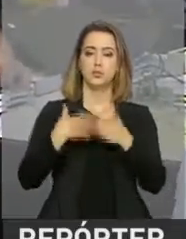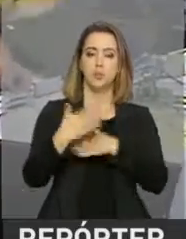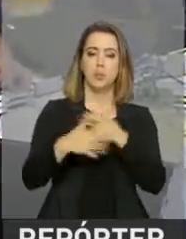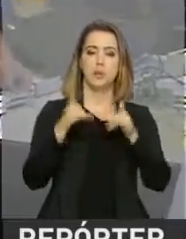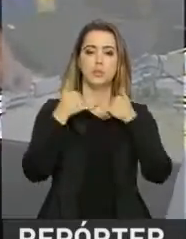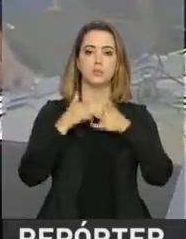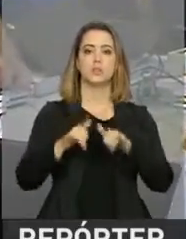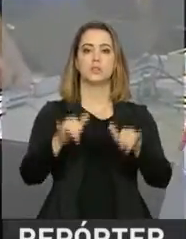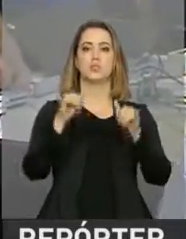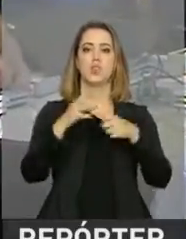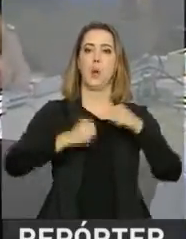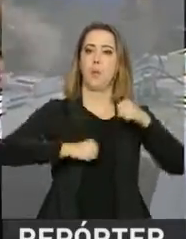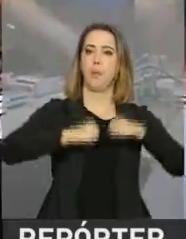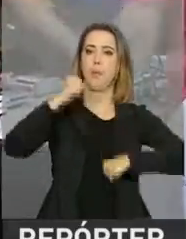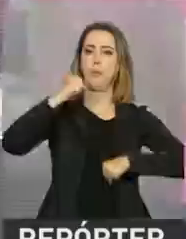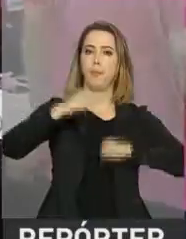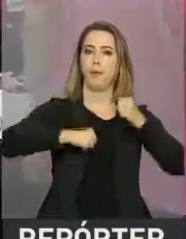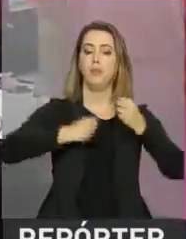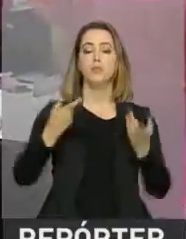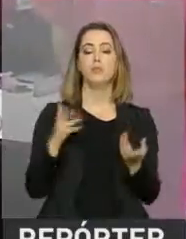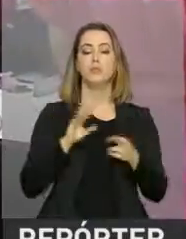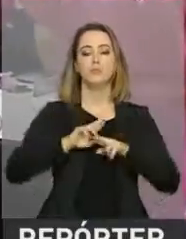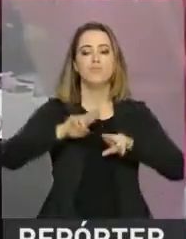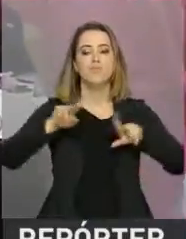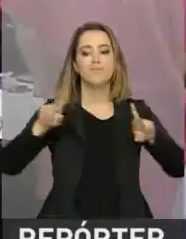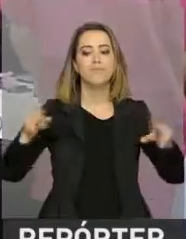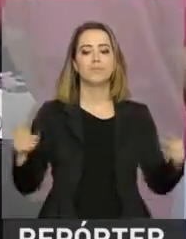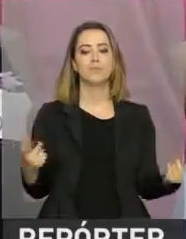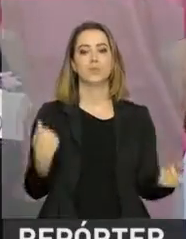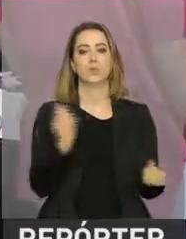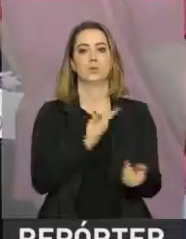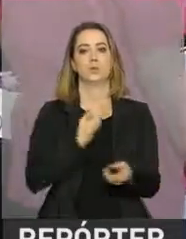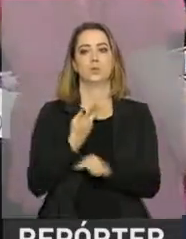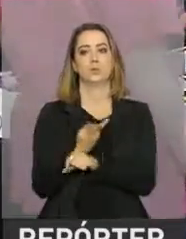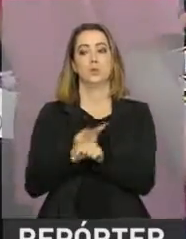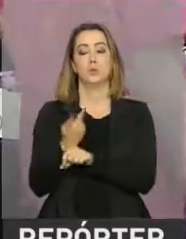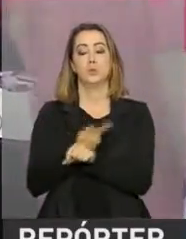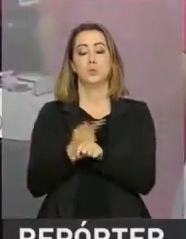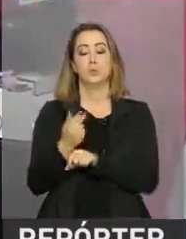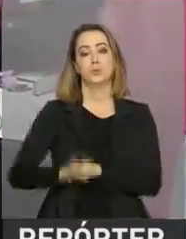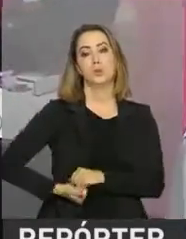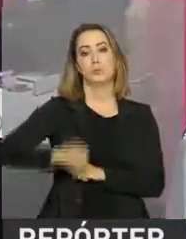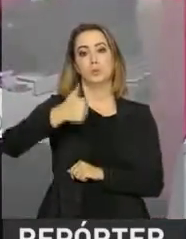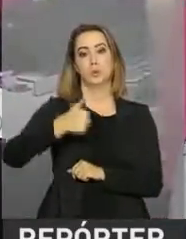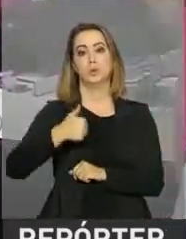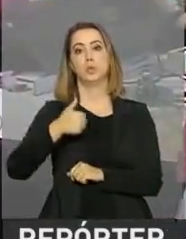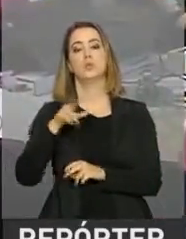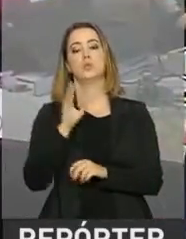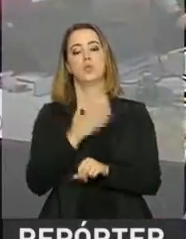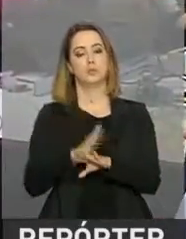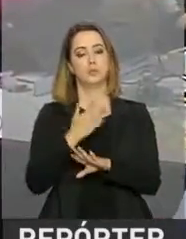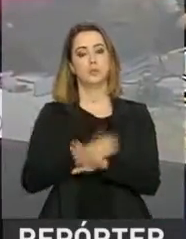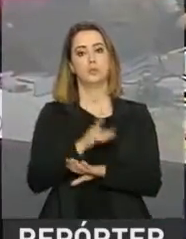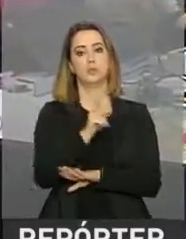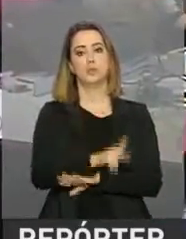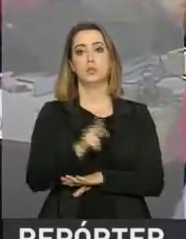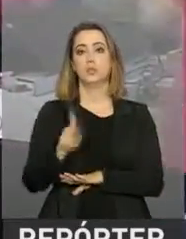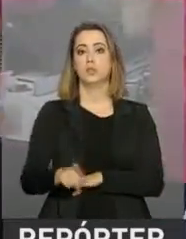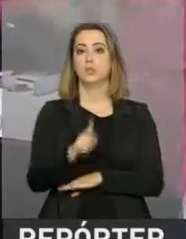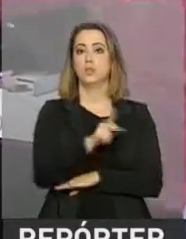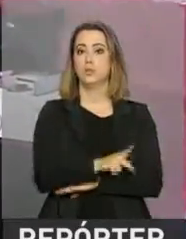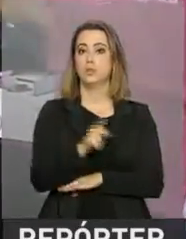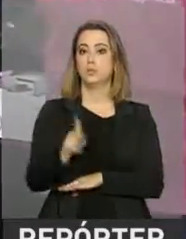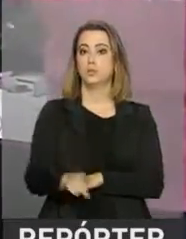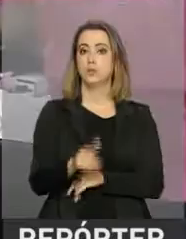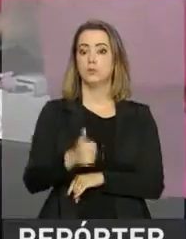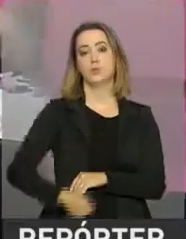mecânica, da força, tudo isso daí. E aí cabe depois a gente procurar se aperfeiçoar, capacitar os professores para encontrarem